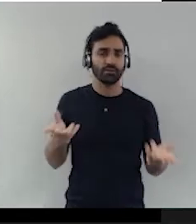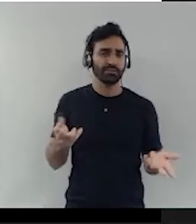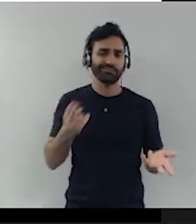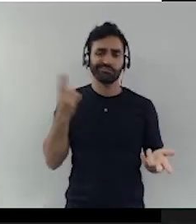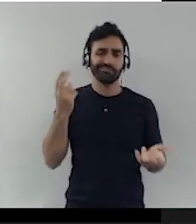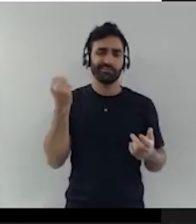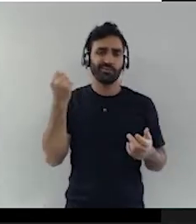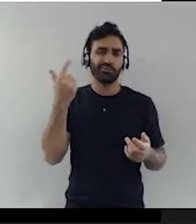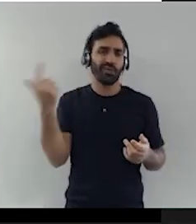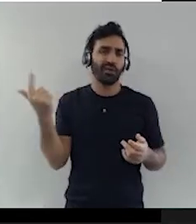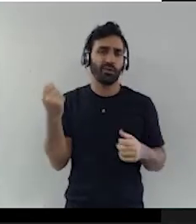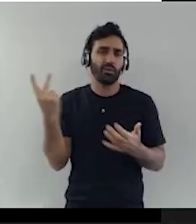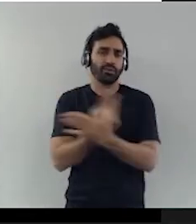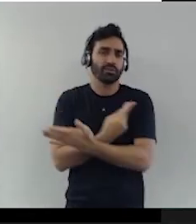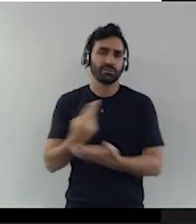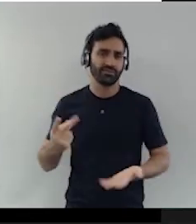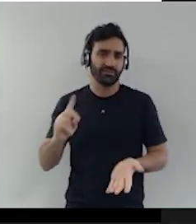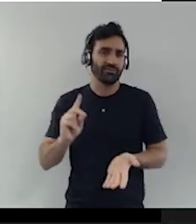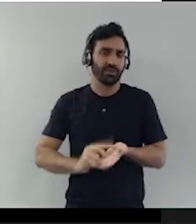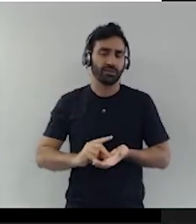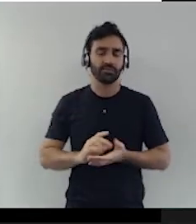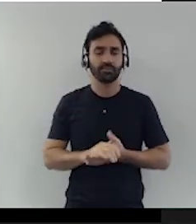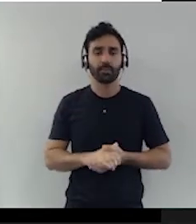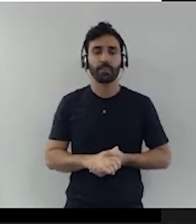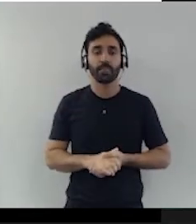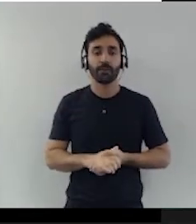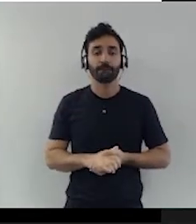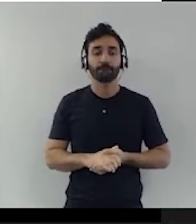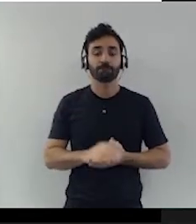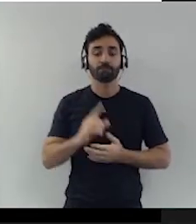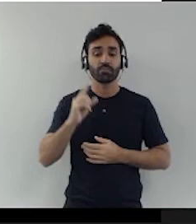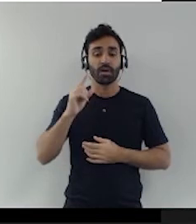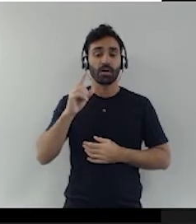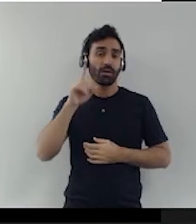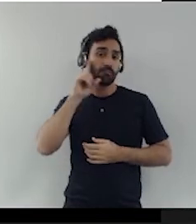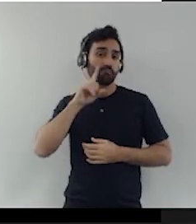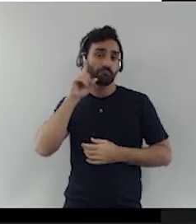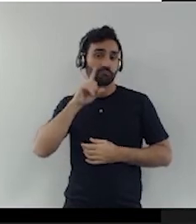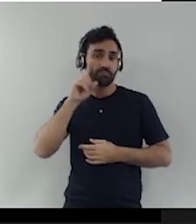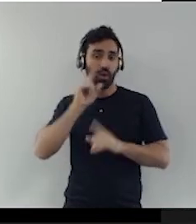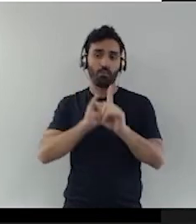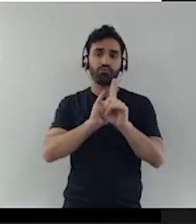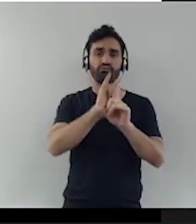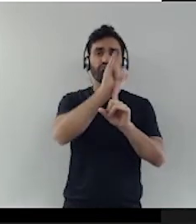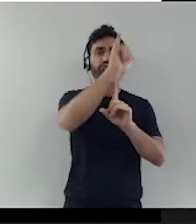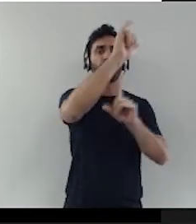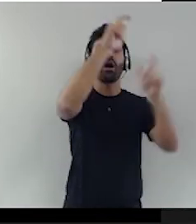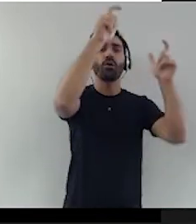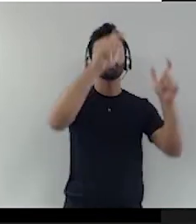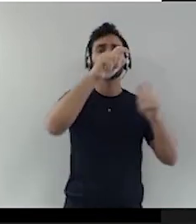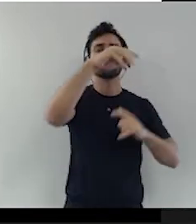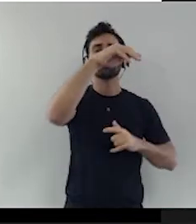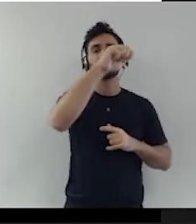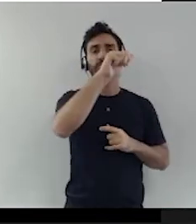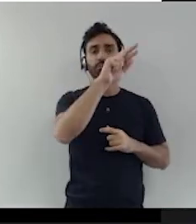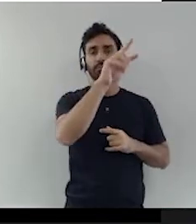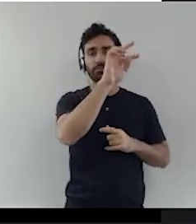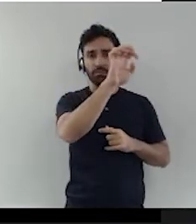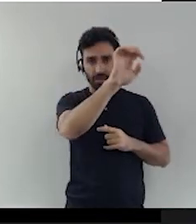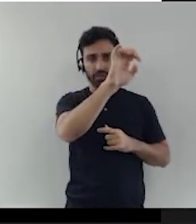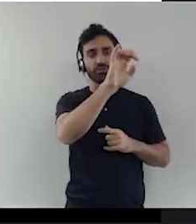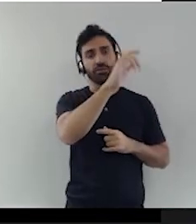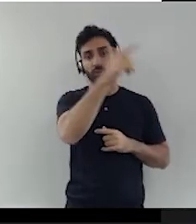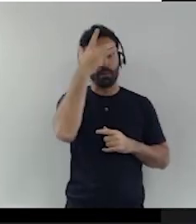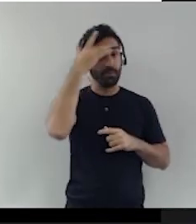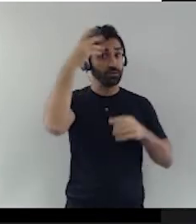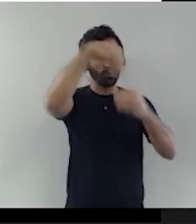não ocorre. Por exemplo, os americanos enviaram hoje uma nave a Marte, não tripulada, e os americanos, e